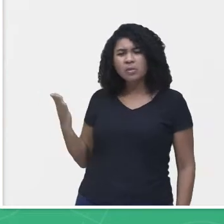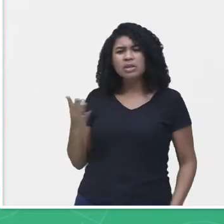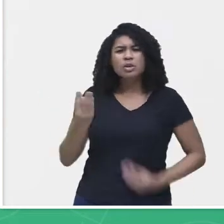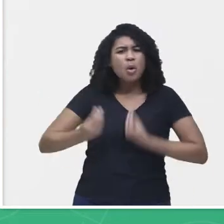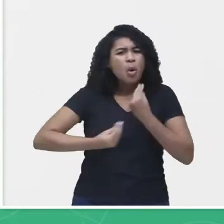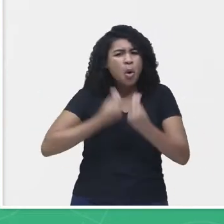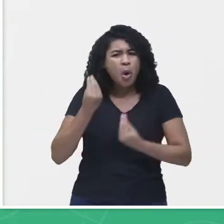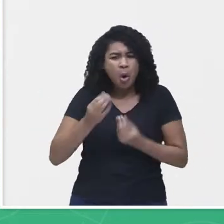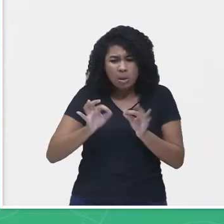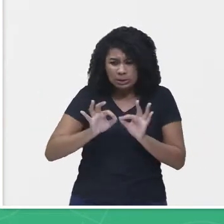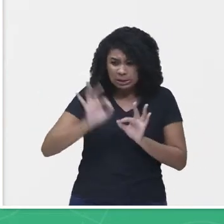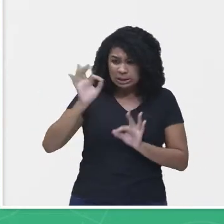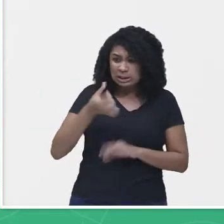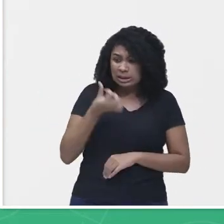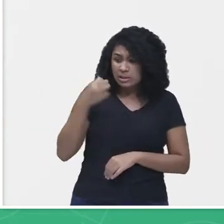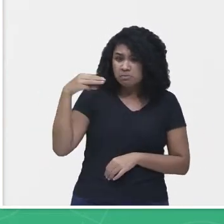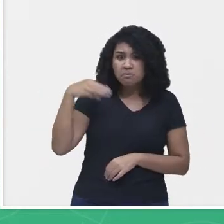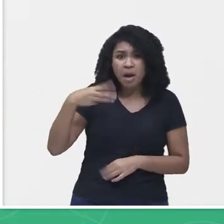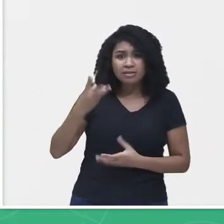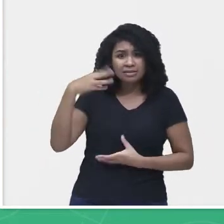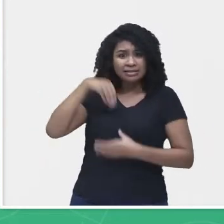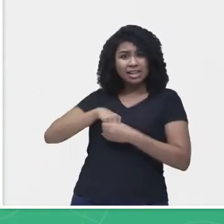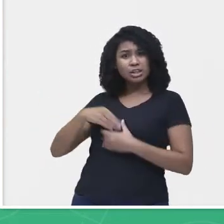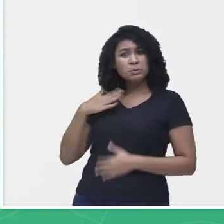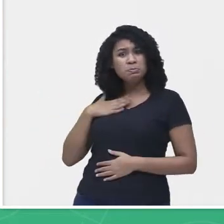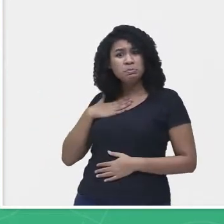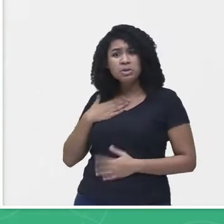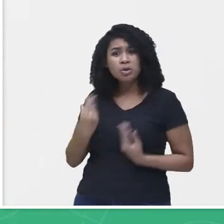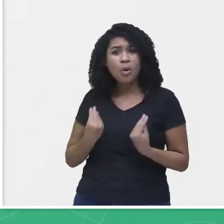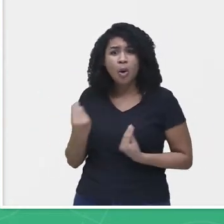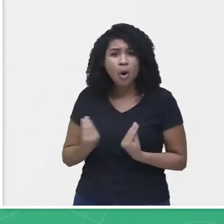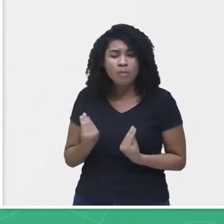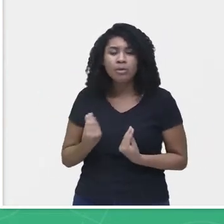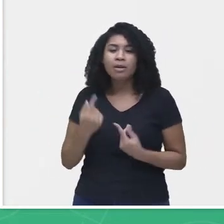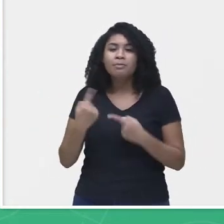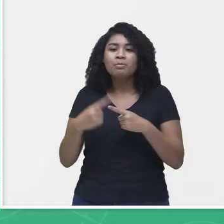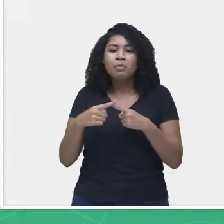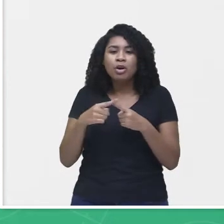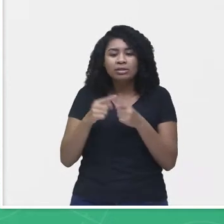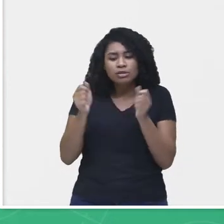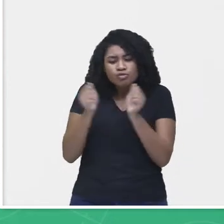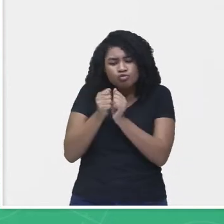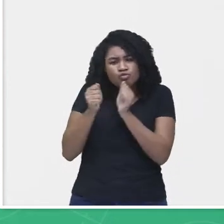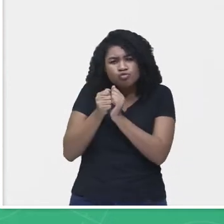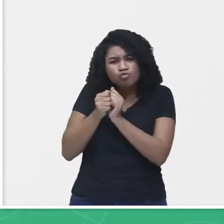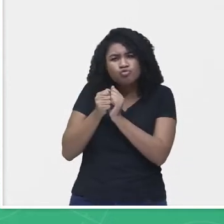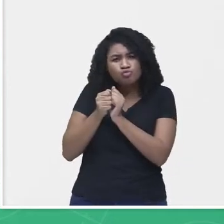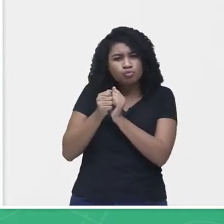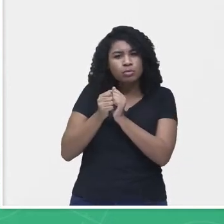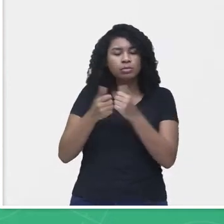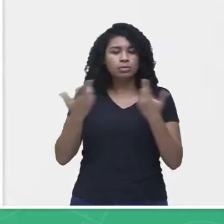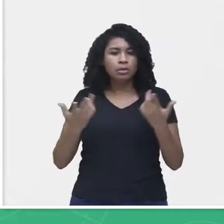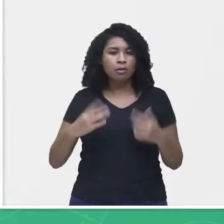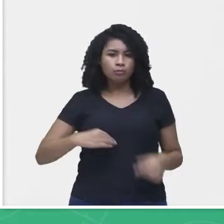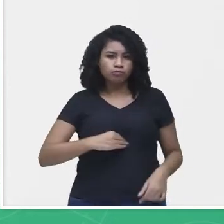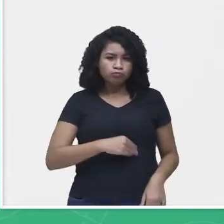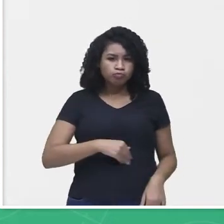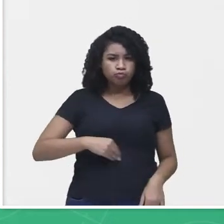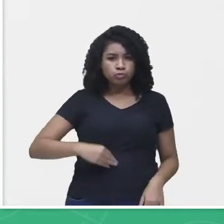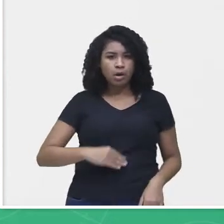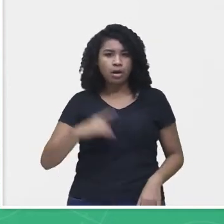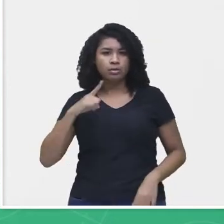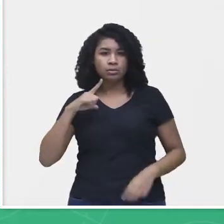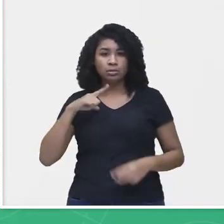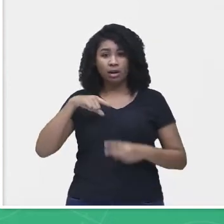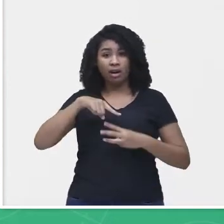E ele tem aí mais ou menos 6 metros. Ele é formado, ele é dividido em duodeno,